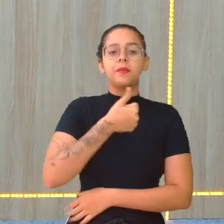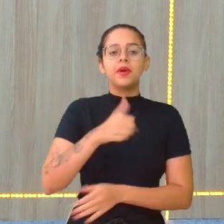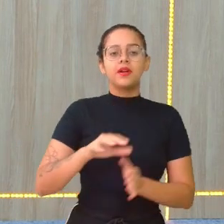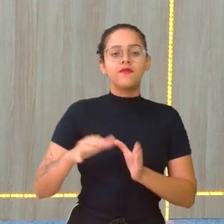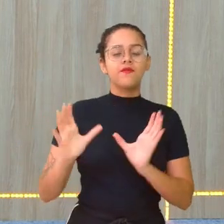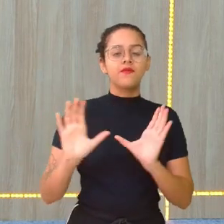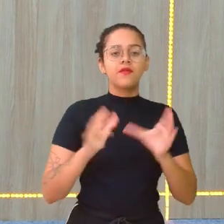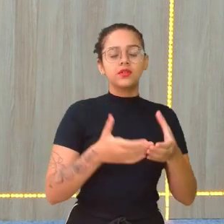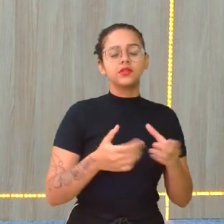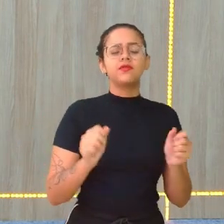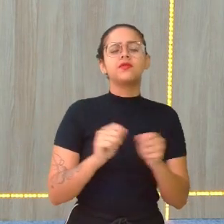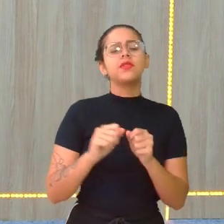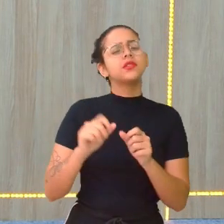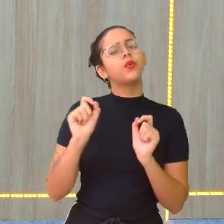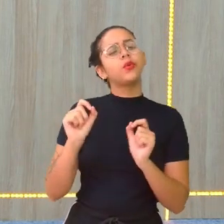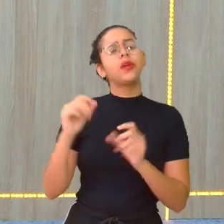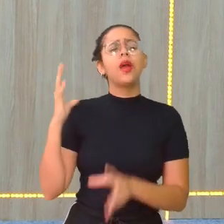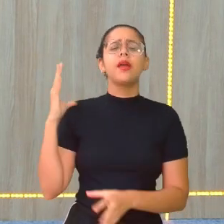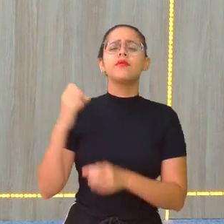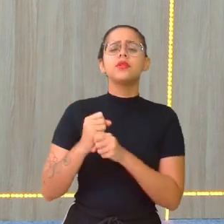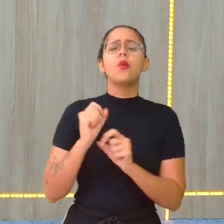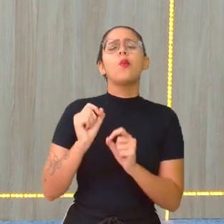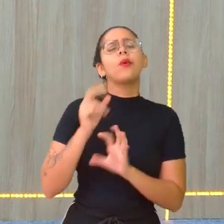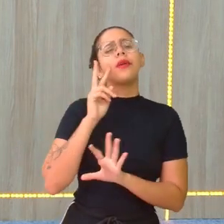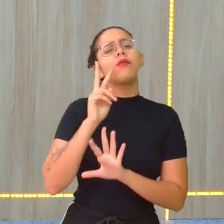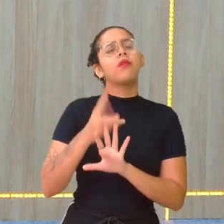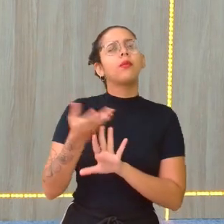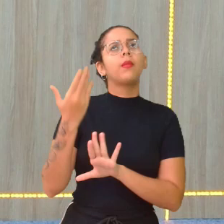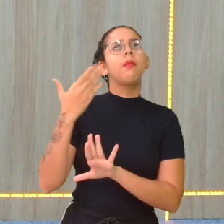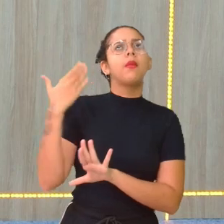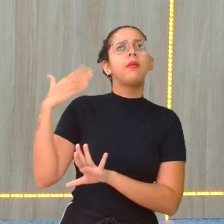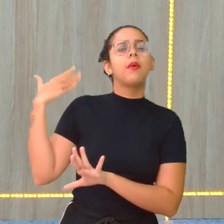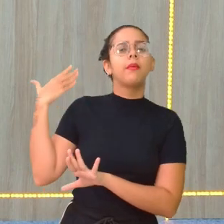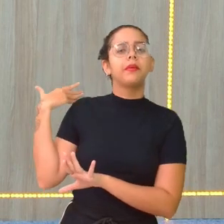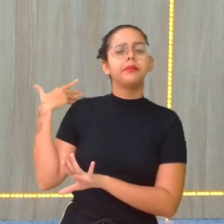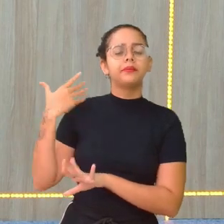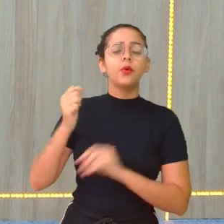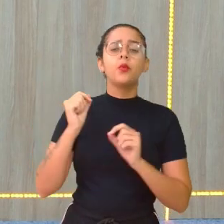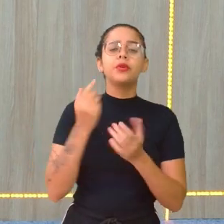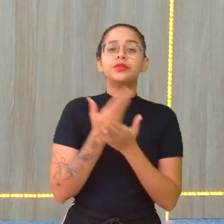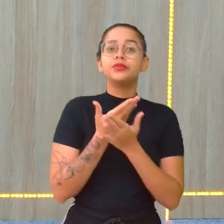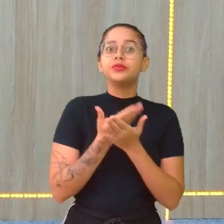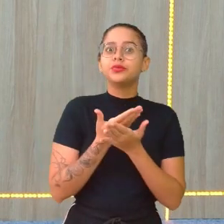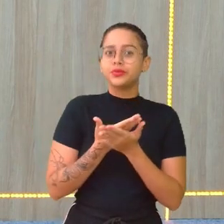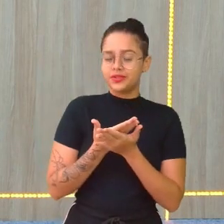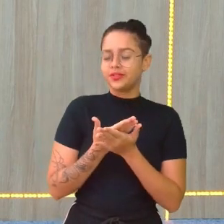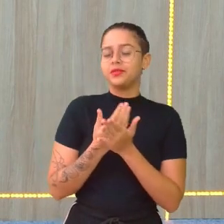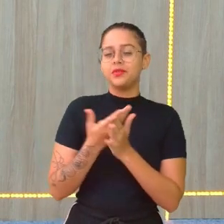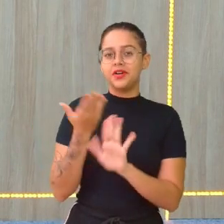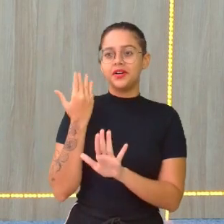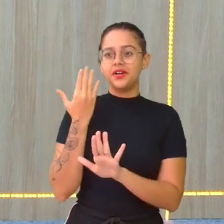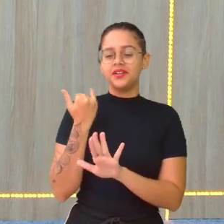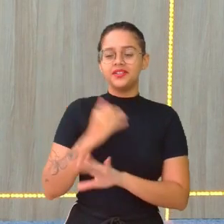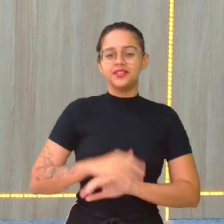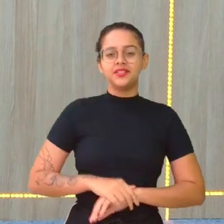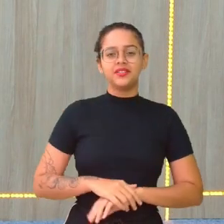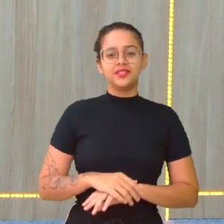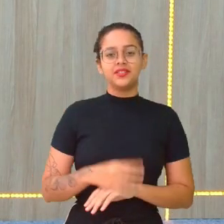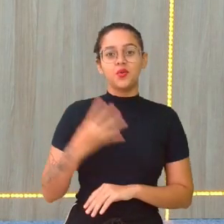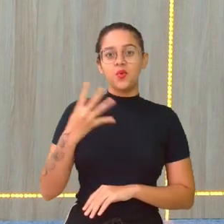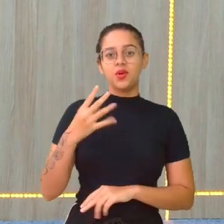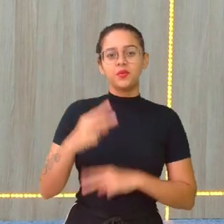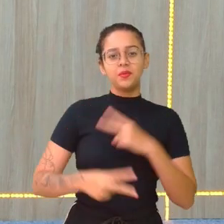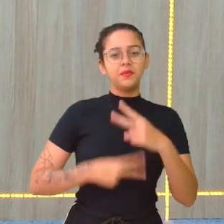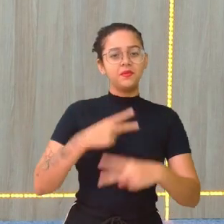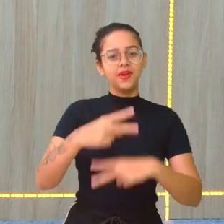gente vai fazer uma revisão. O que foi que nós vimos nesse bimestre? O que nós estudamos ao longo desse quarto bimestre